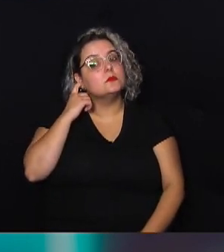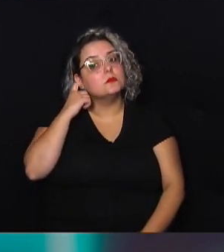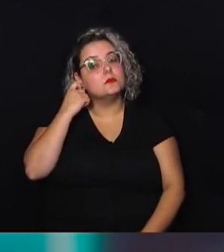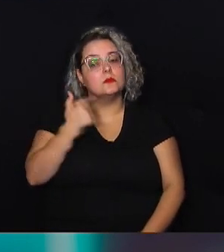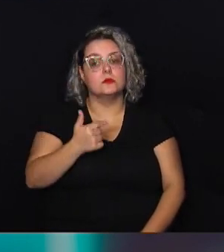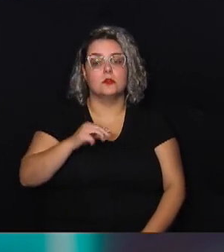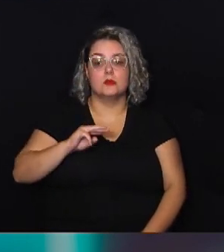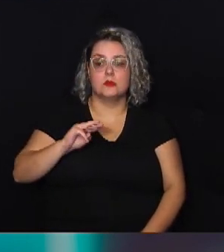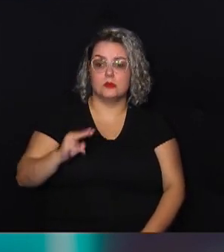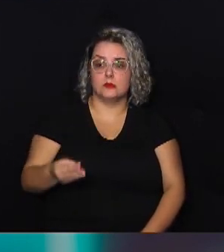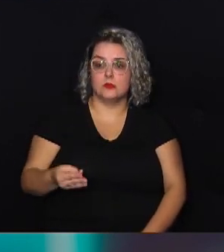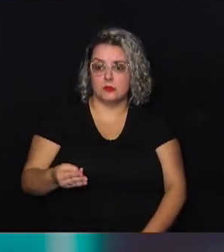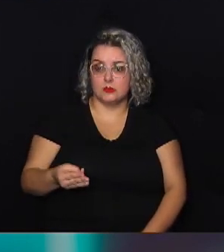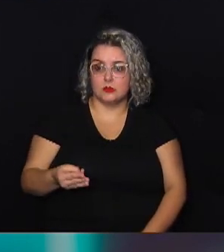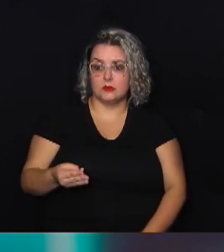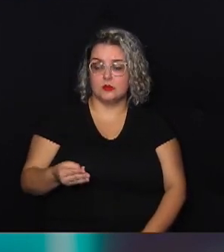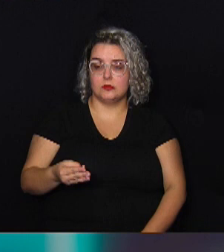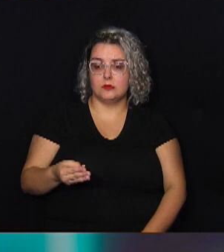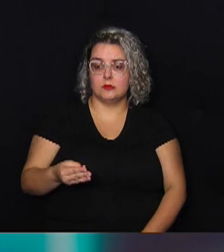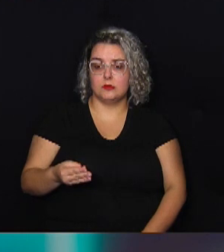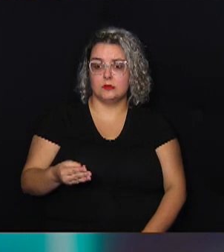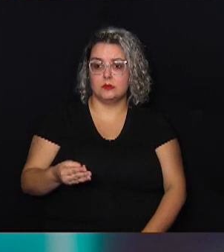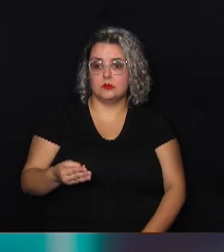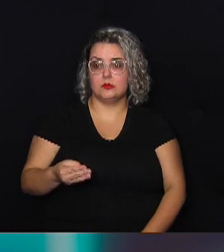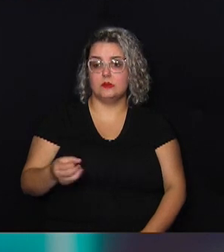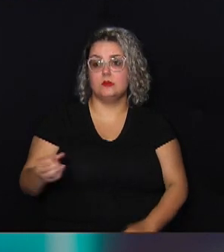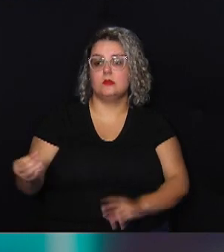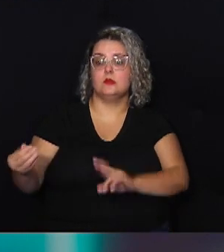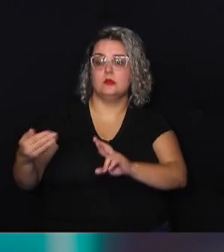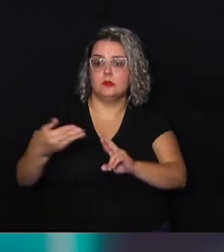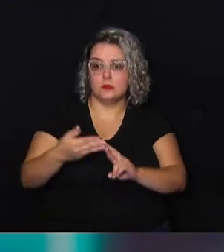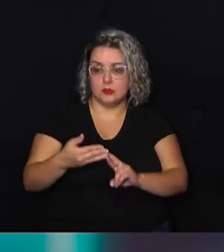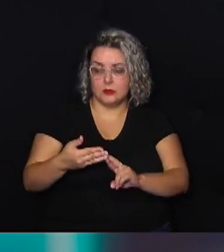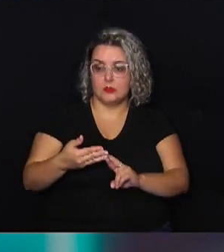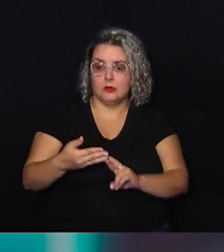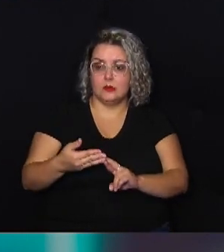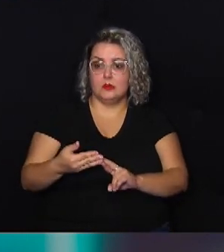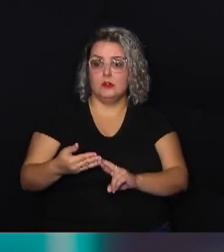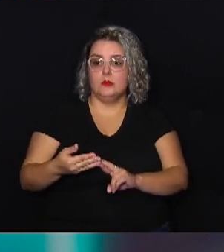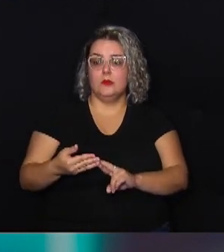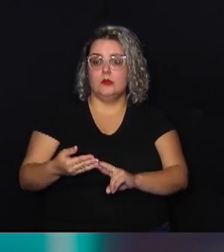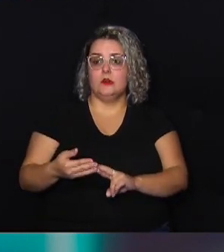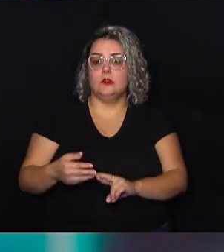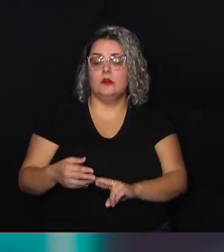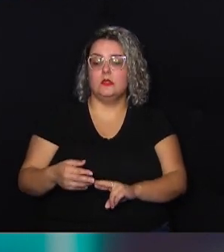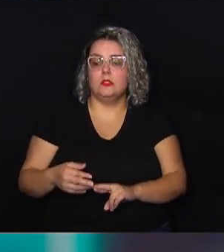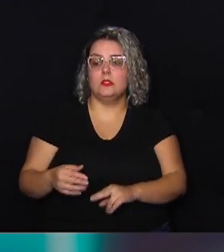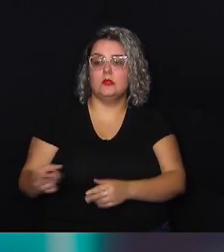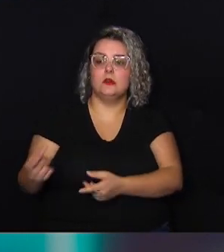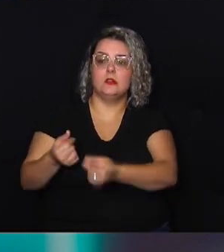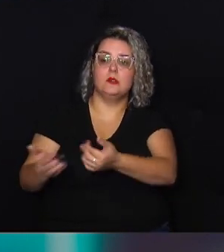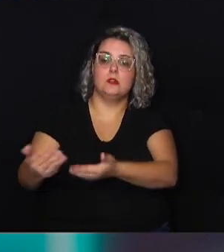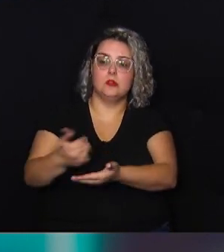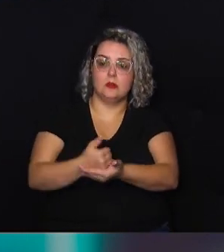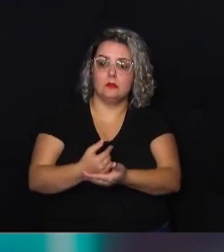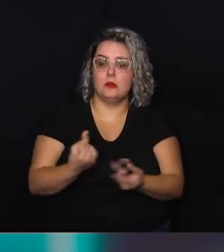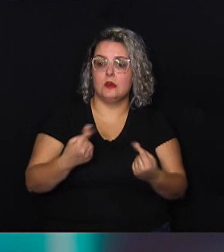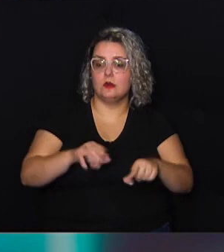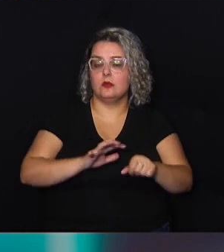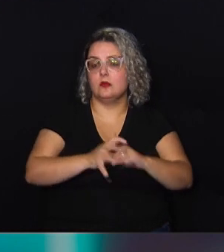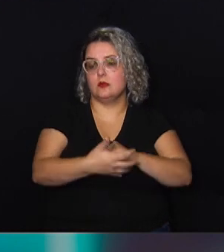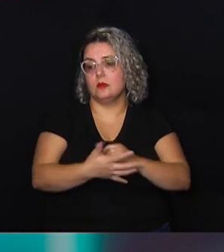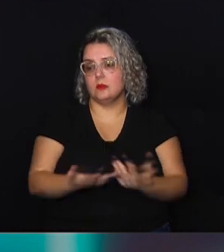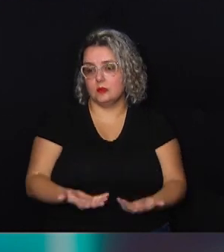milhões ainda referentes a receitas para o combate à pandemia provenientes do município, e 2